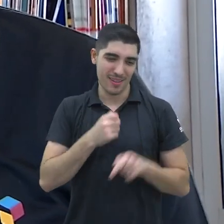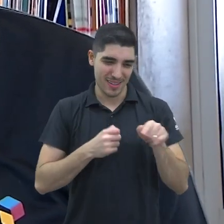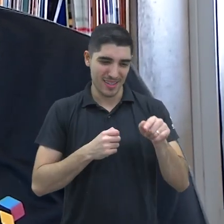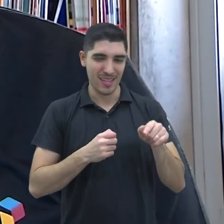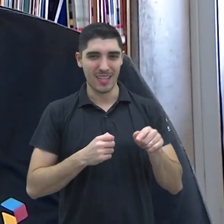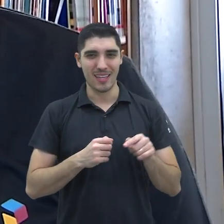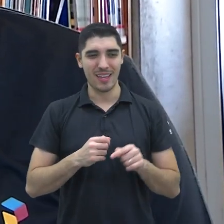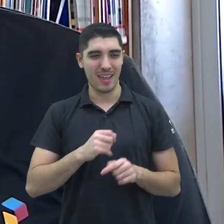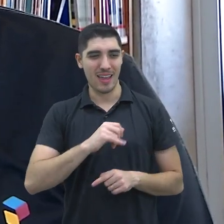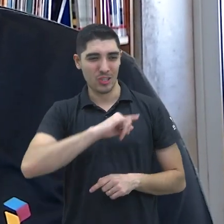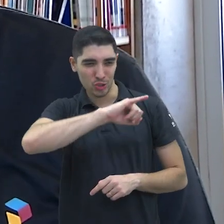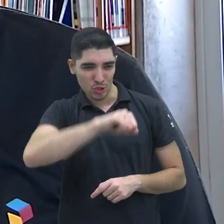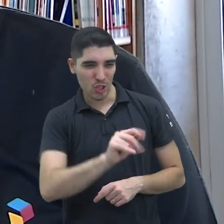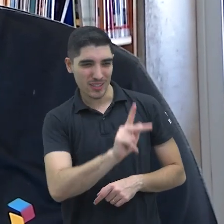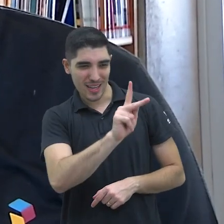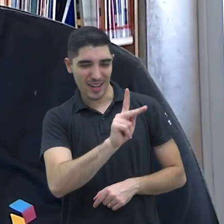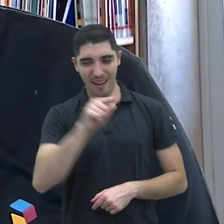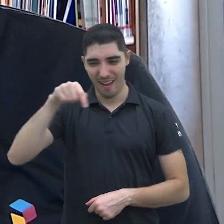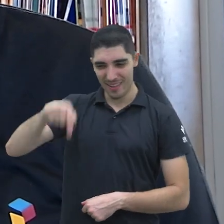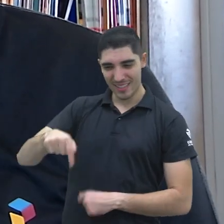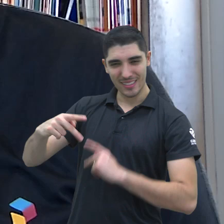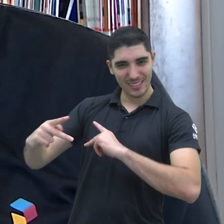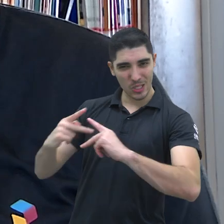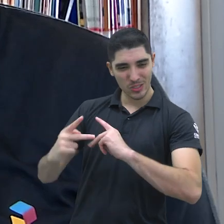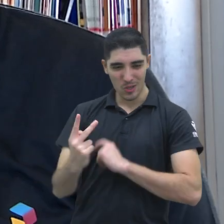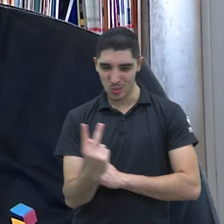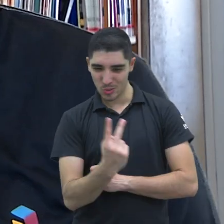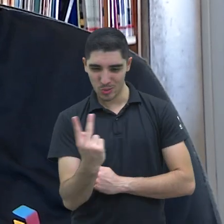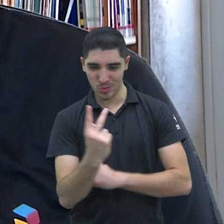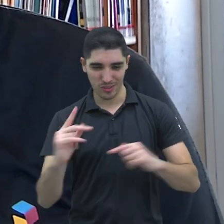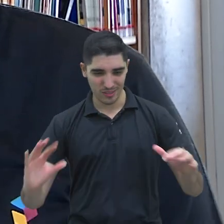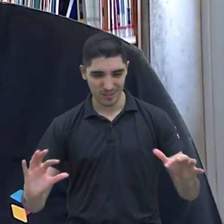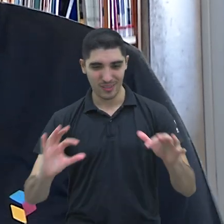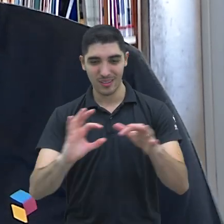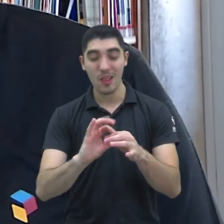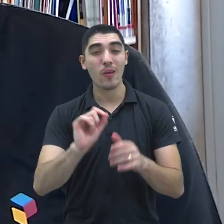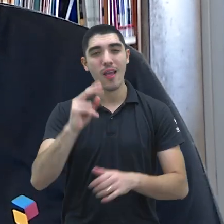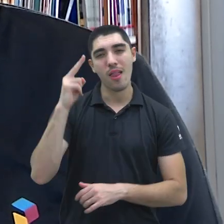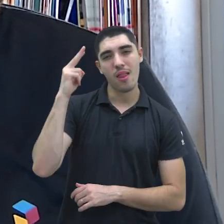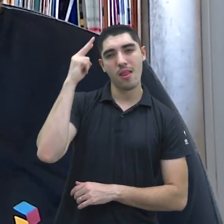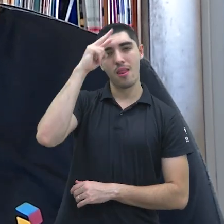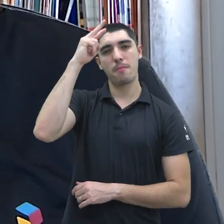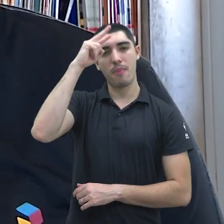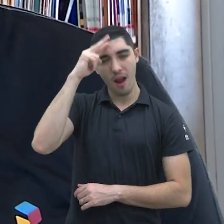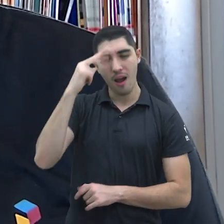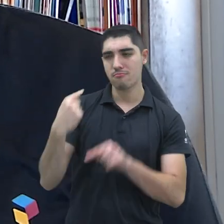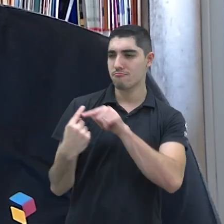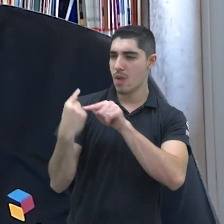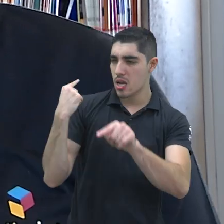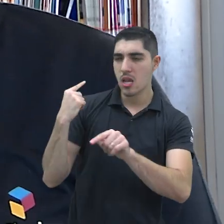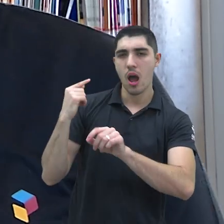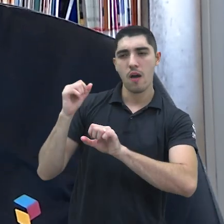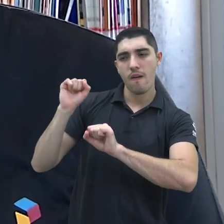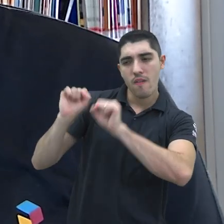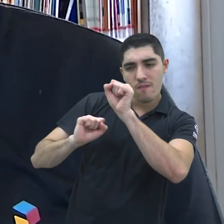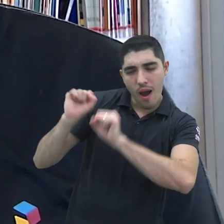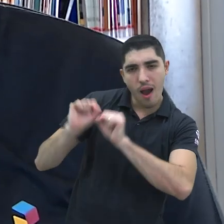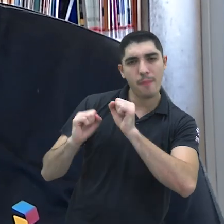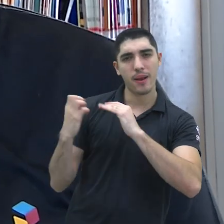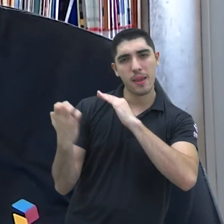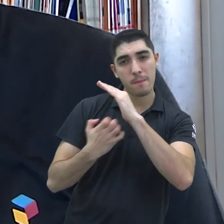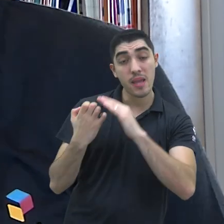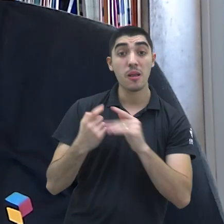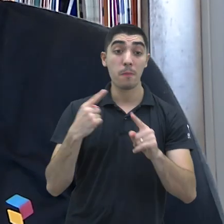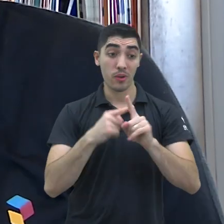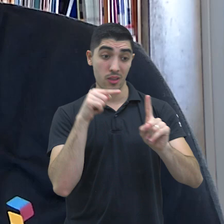entre o JK e São José dos Campos é isso, é essa ideia de tentar cultivar essa memória da industrialização, porque o JK foi muito